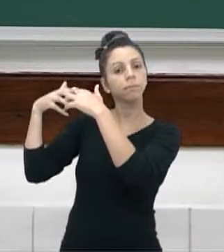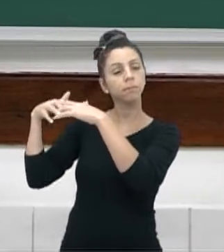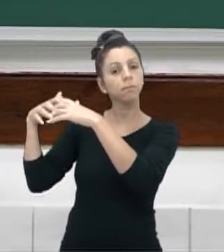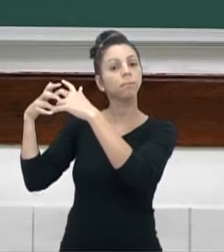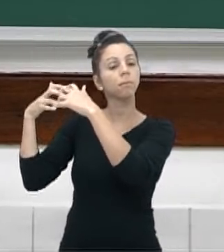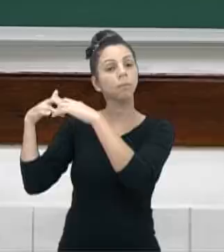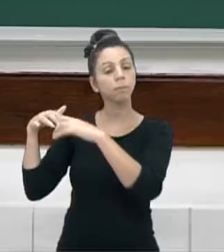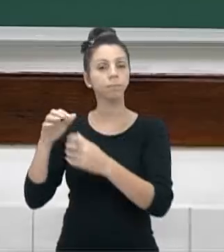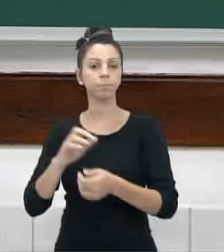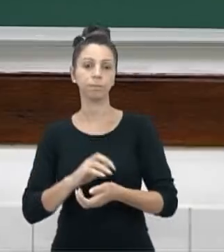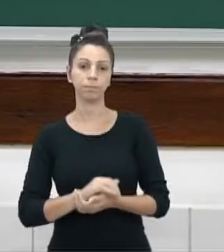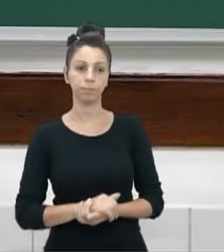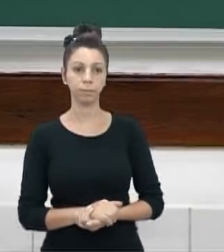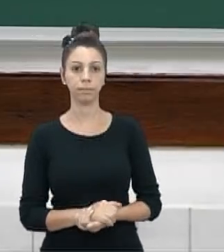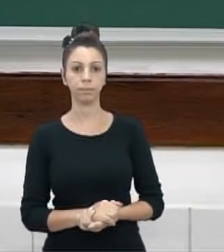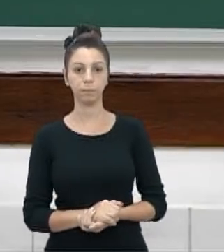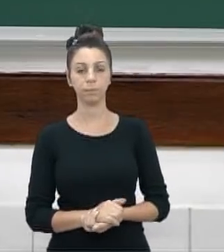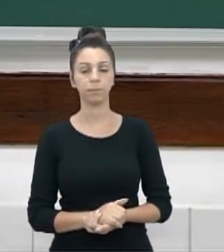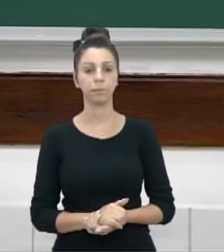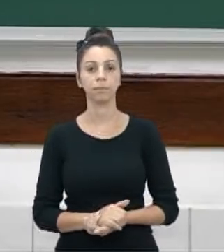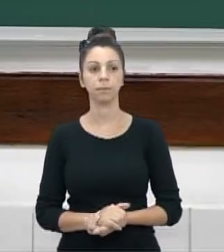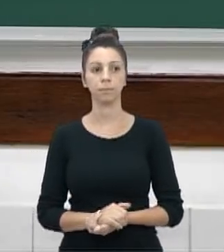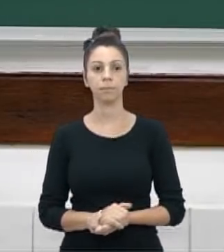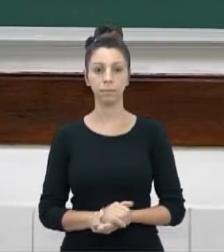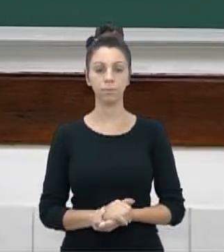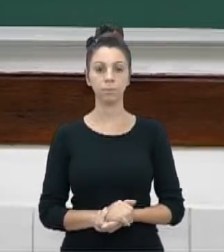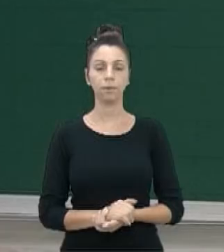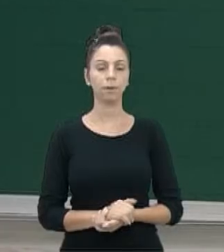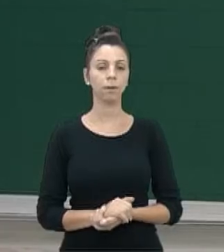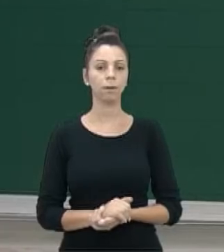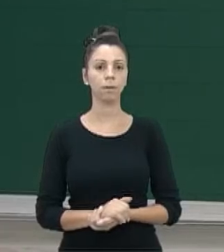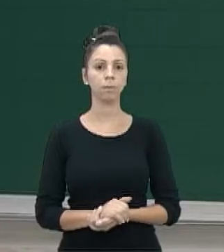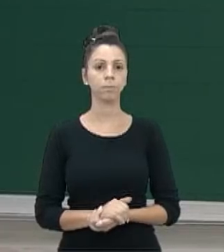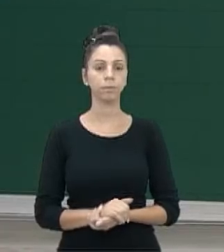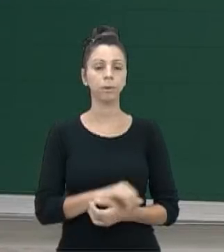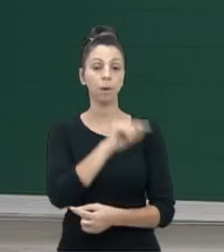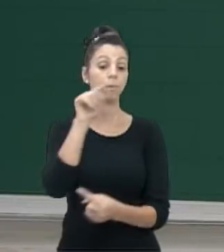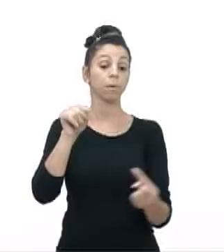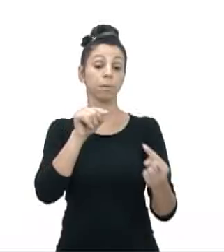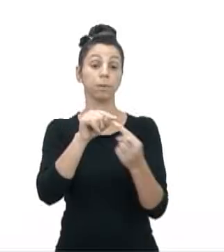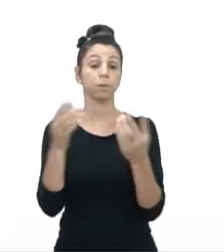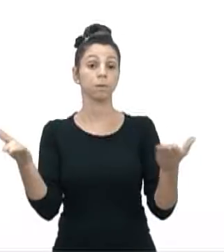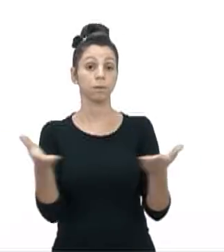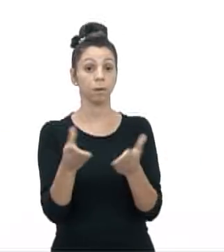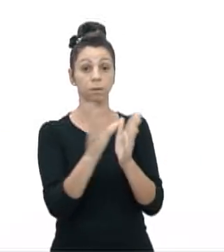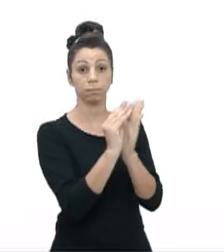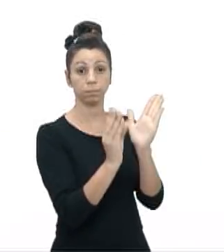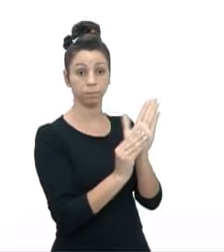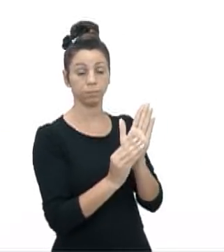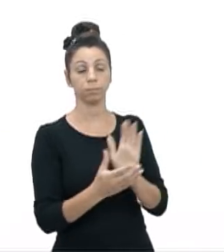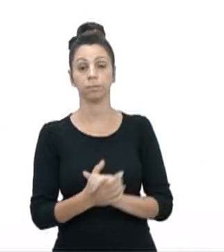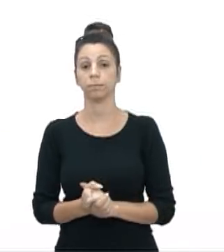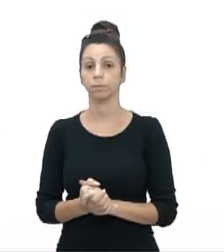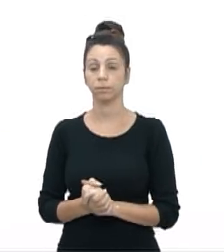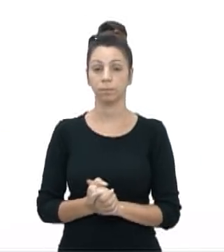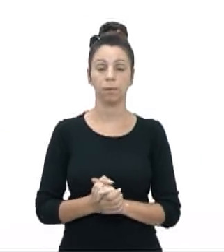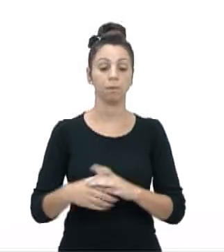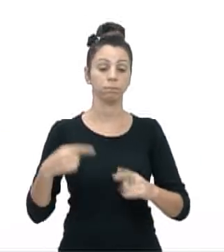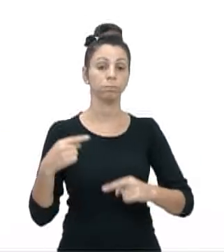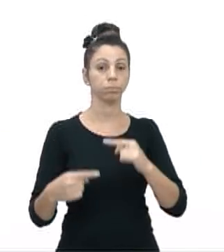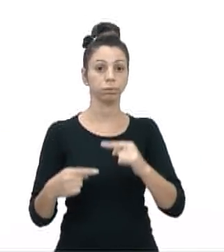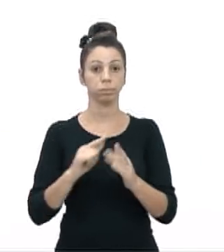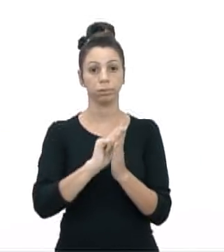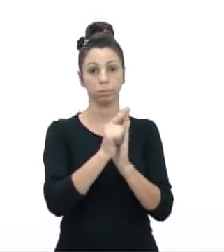retomar nessa aula, ok? Então vamos lá, o que nós preparamos para vocês hoje, os conteúdos. Então vamos discutir um pouquinho mais do